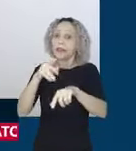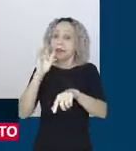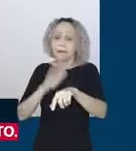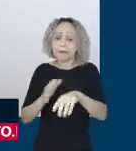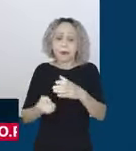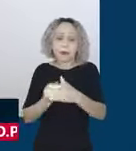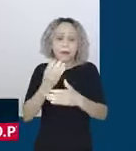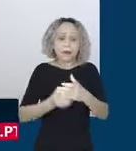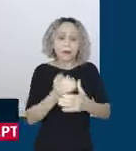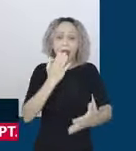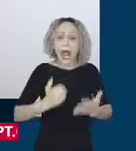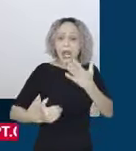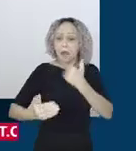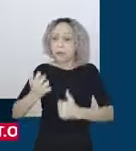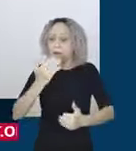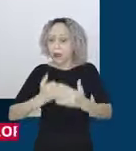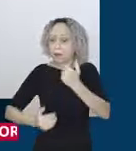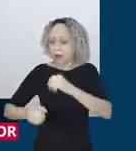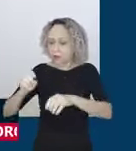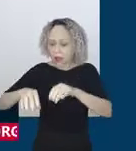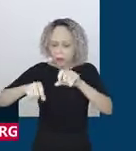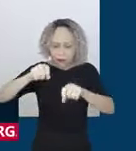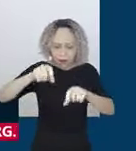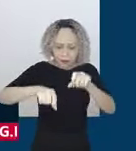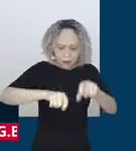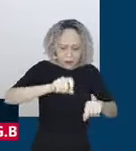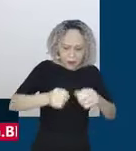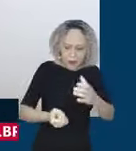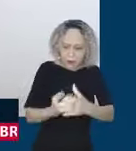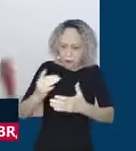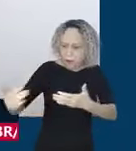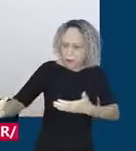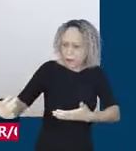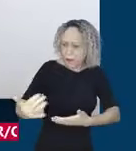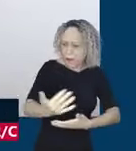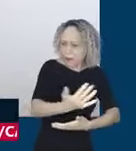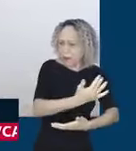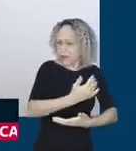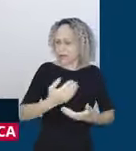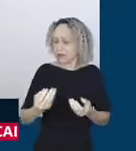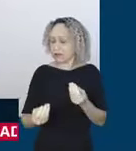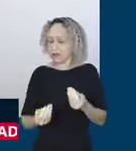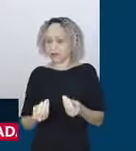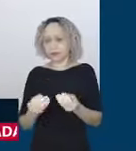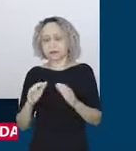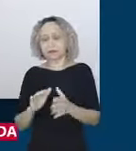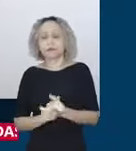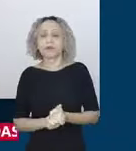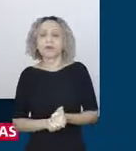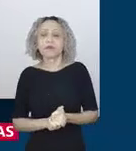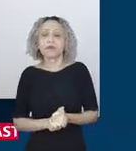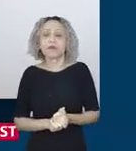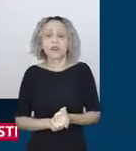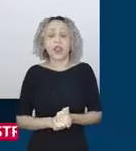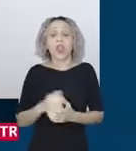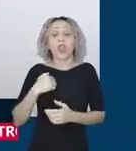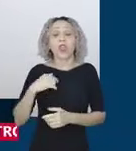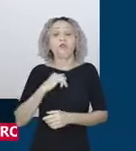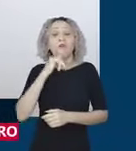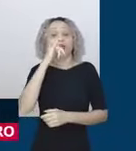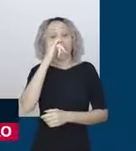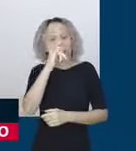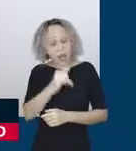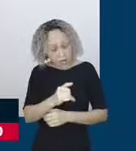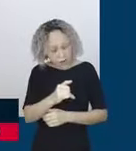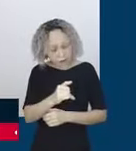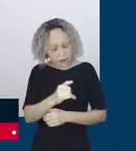embaixador, claro, o país dele tem em torno de 10 milhões de pessoas, ele falava lá da dificuldade dele. Eu dizia para ele, calcule aqui no